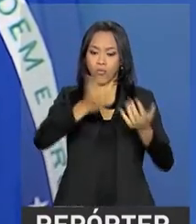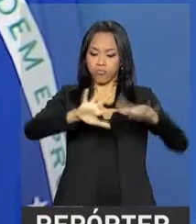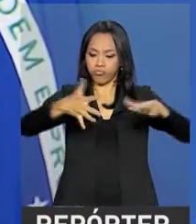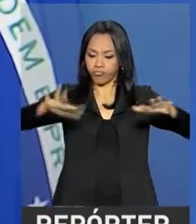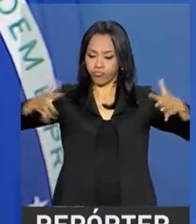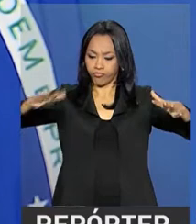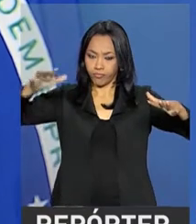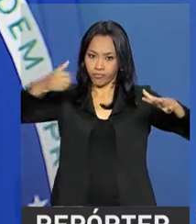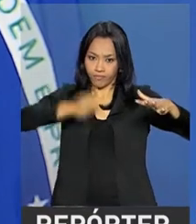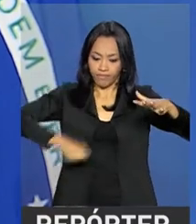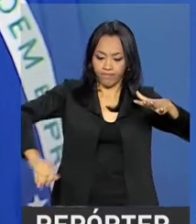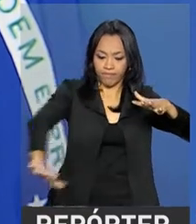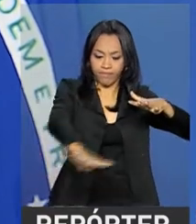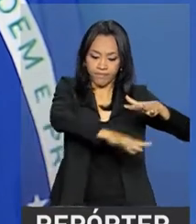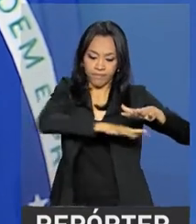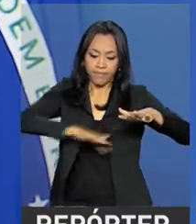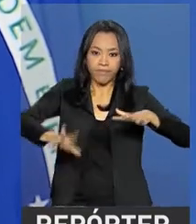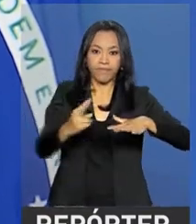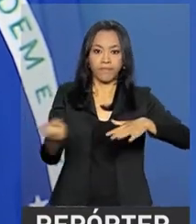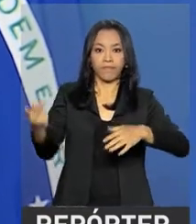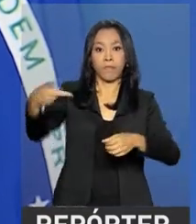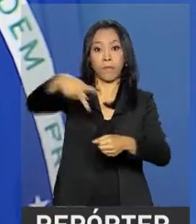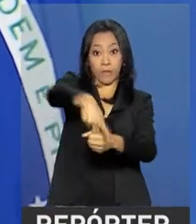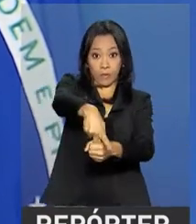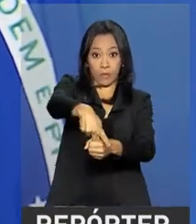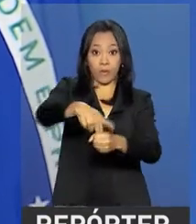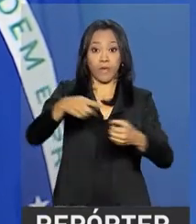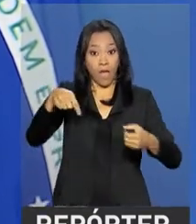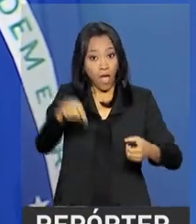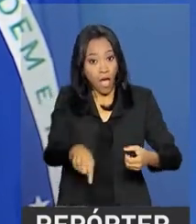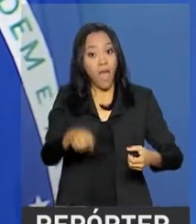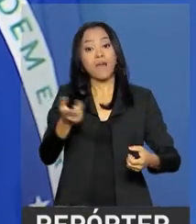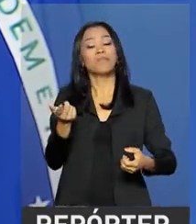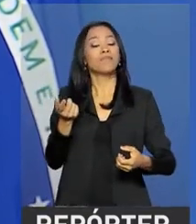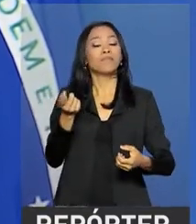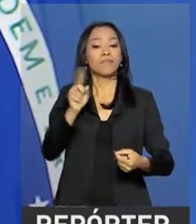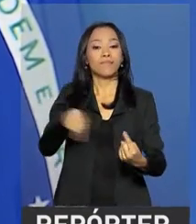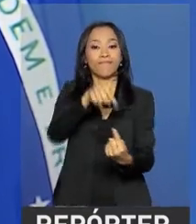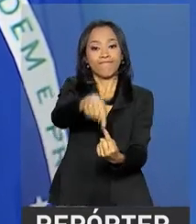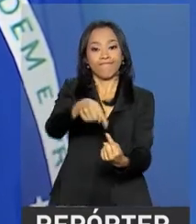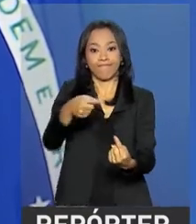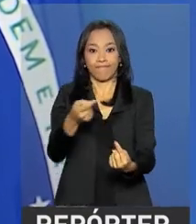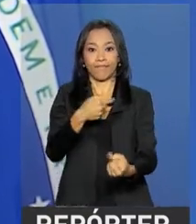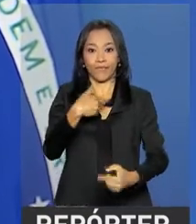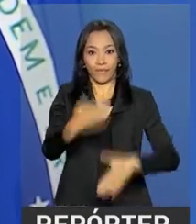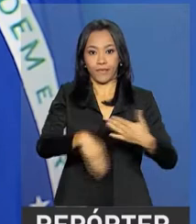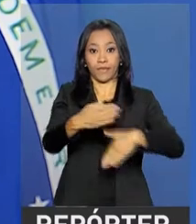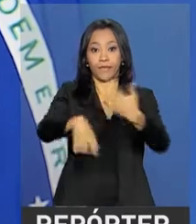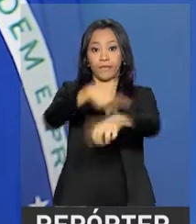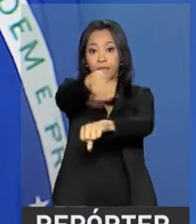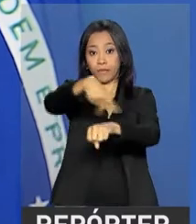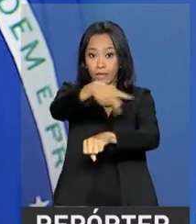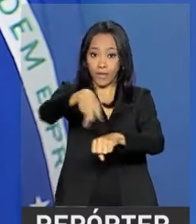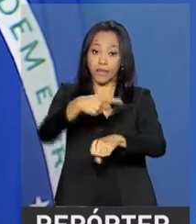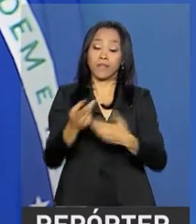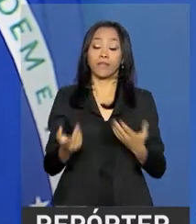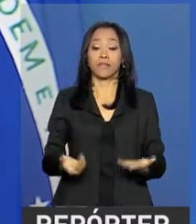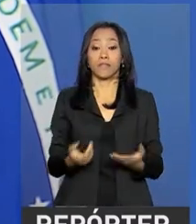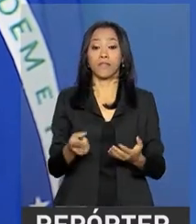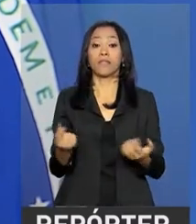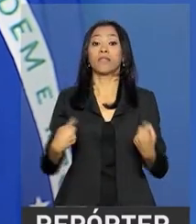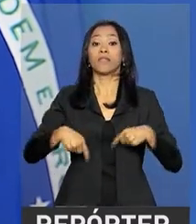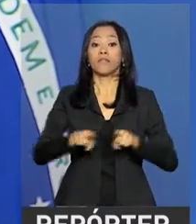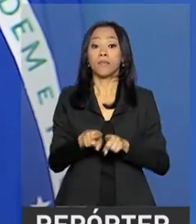colocadas a serviço do desenvolvimento do país naturalmente do bem estar